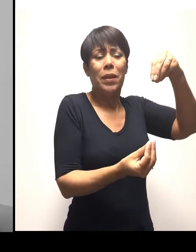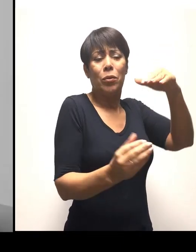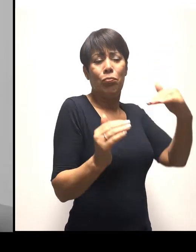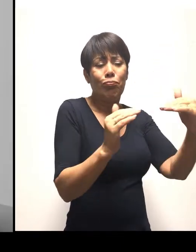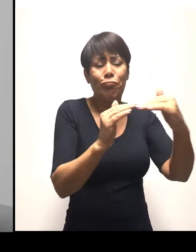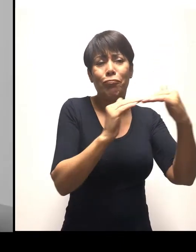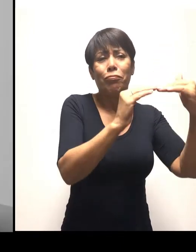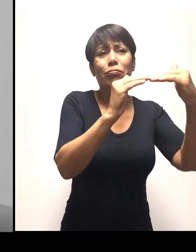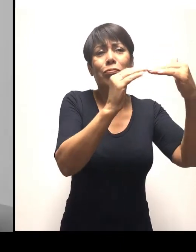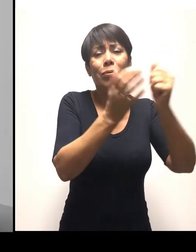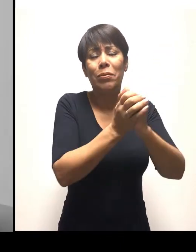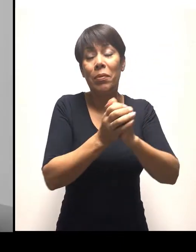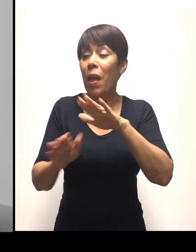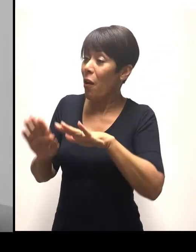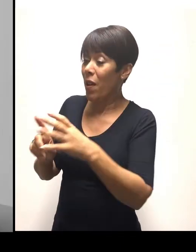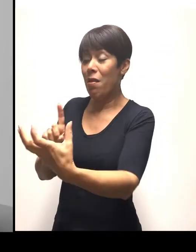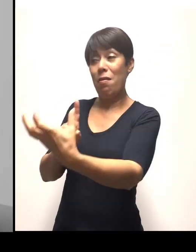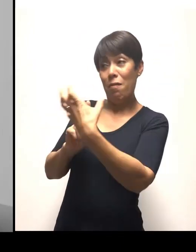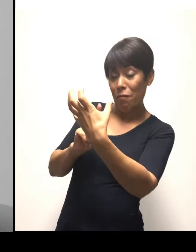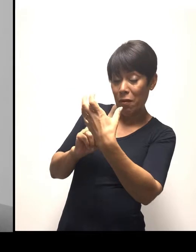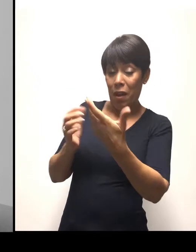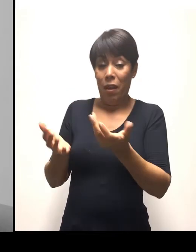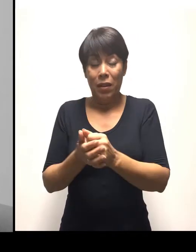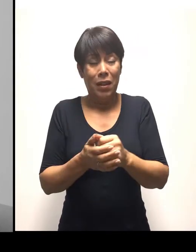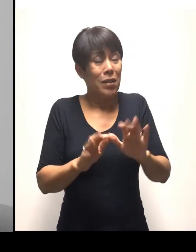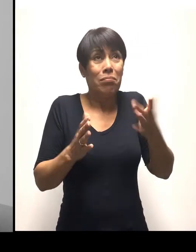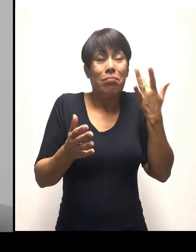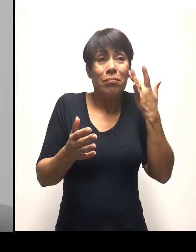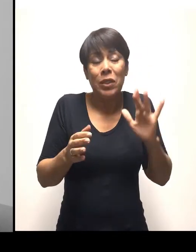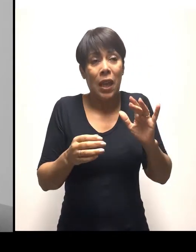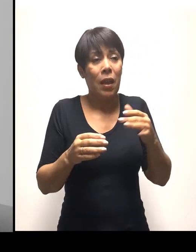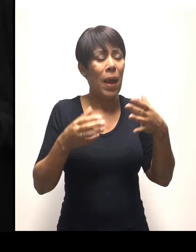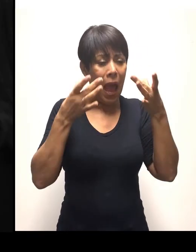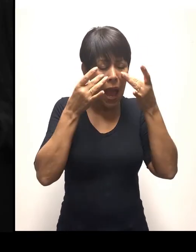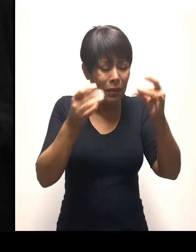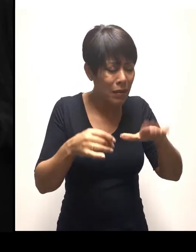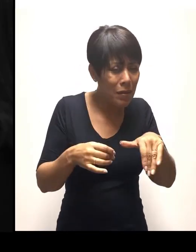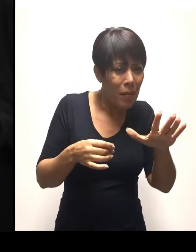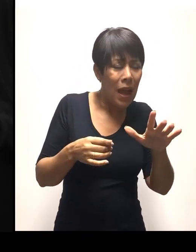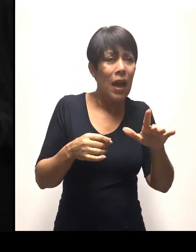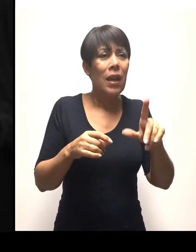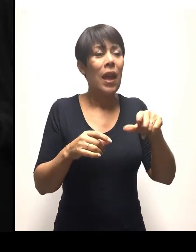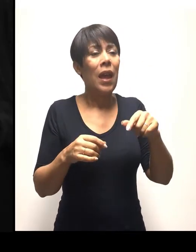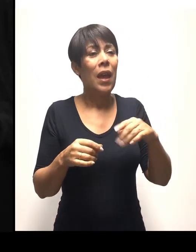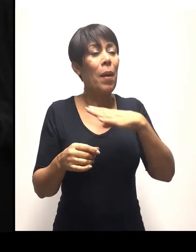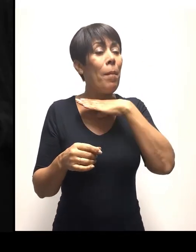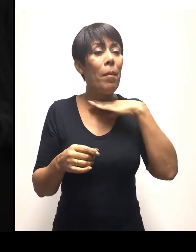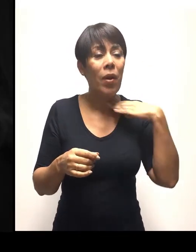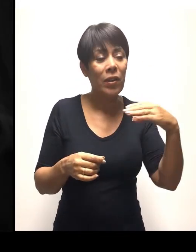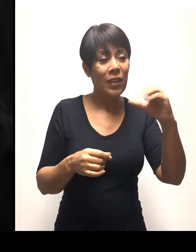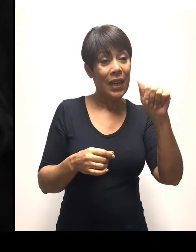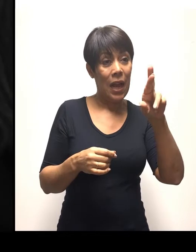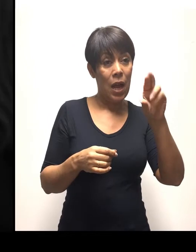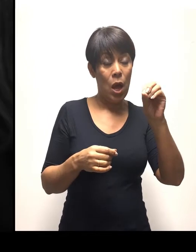A descendência, a influência. Não, o que me chama a atenção, por exemplo, a morte de